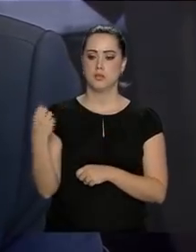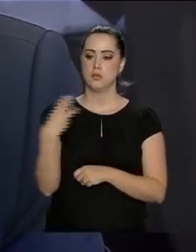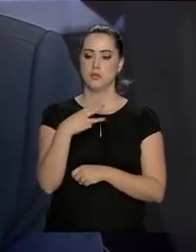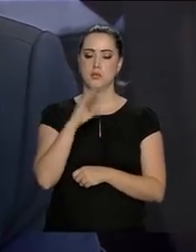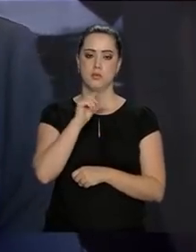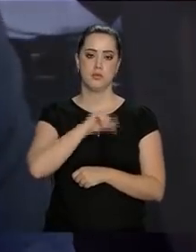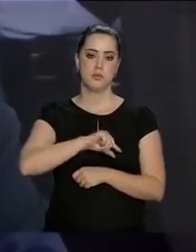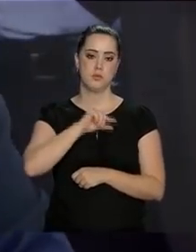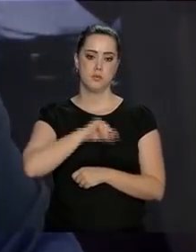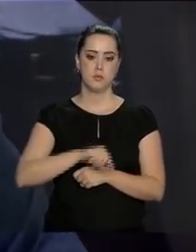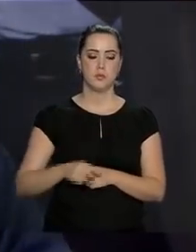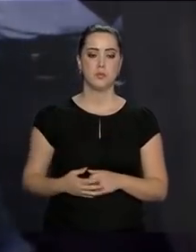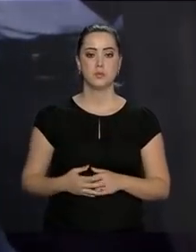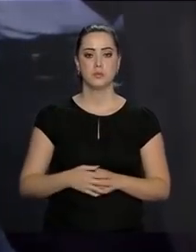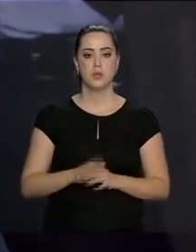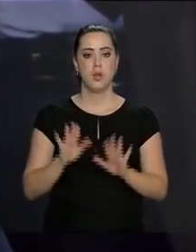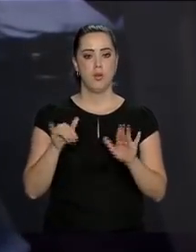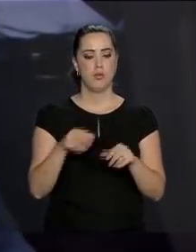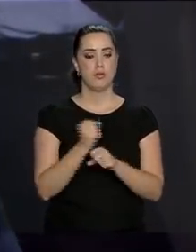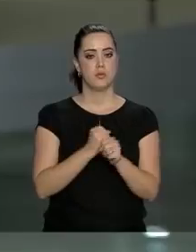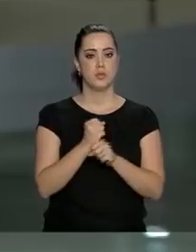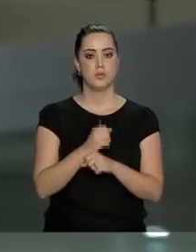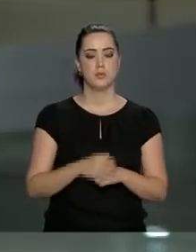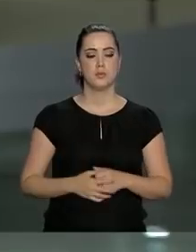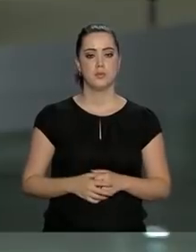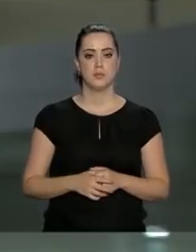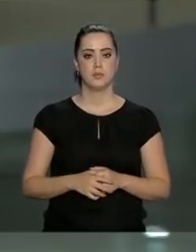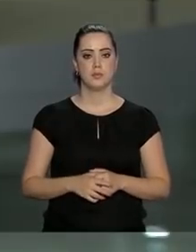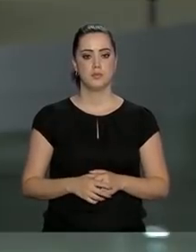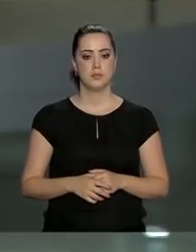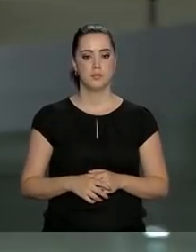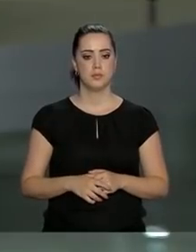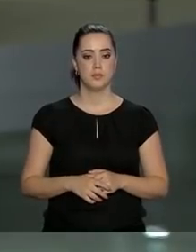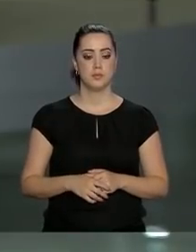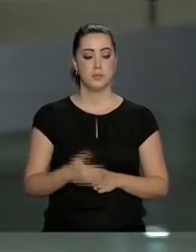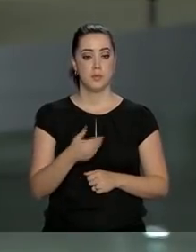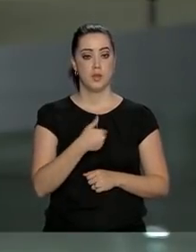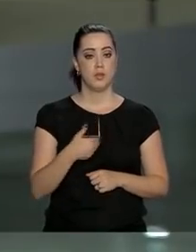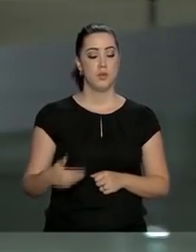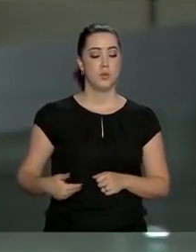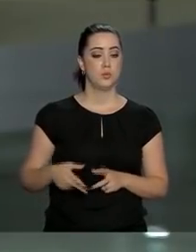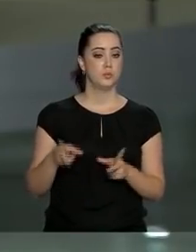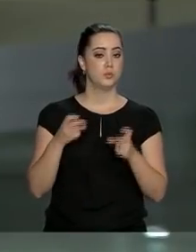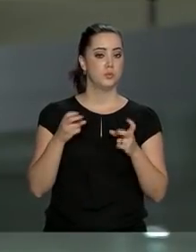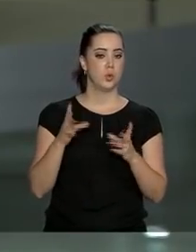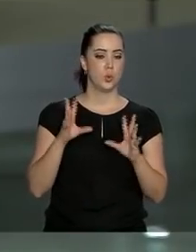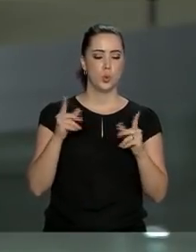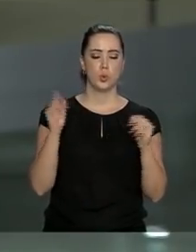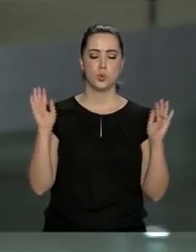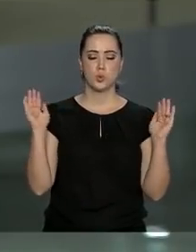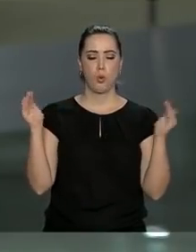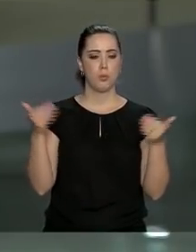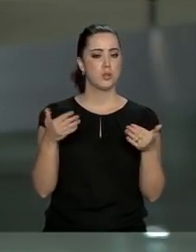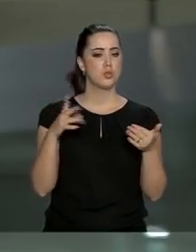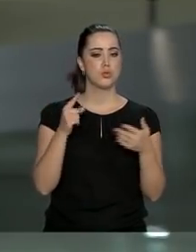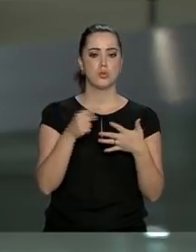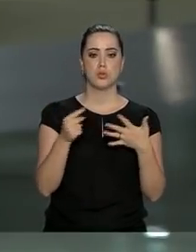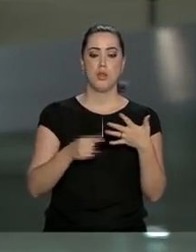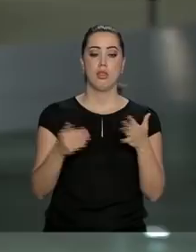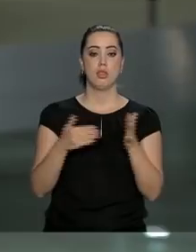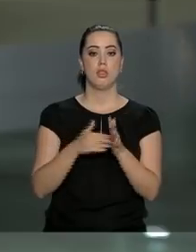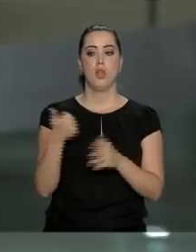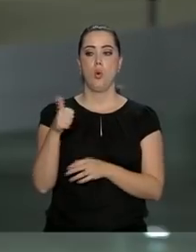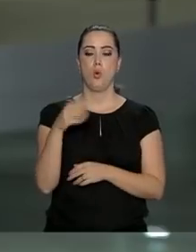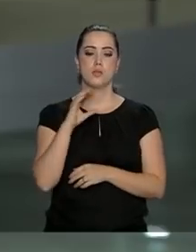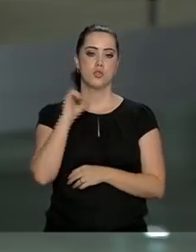o 13º ao final do ano. O governo prevê cumprir todas as metas até o dia 11